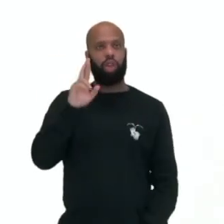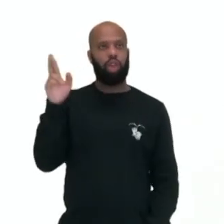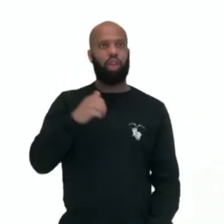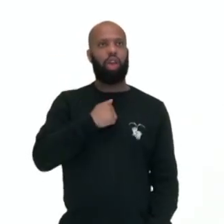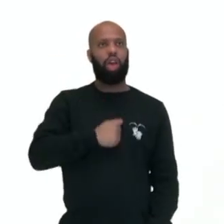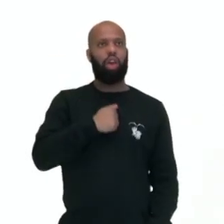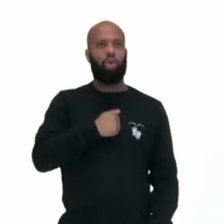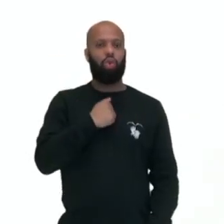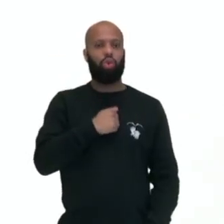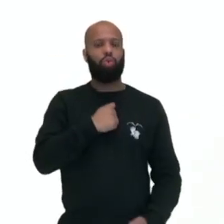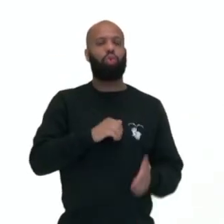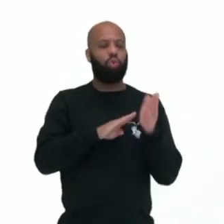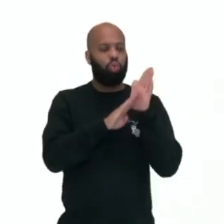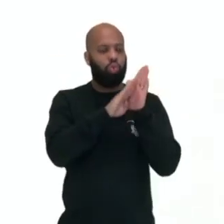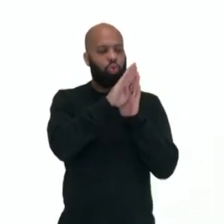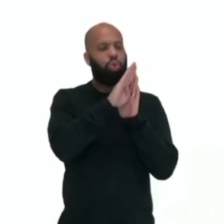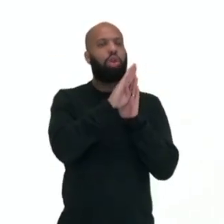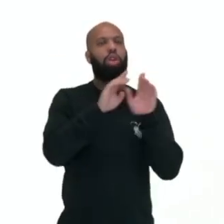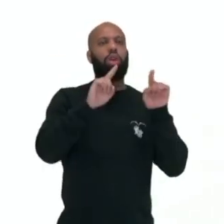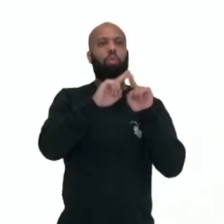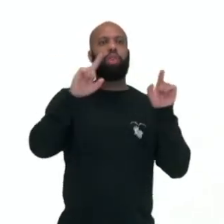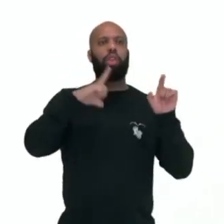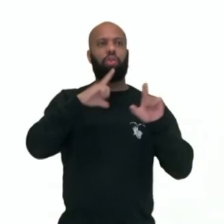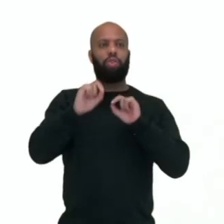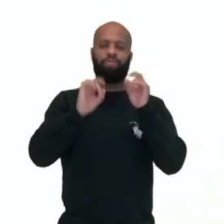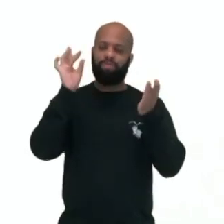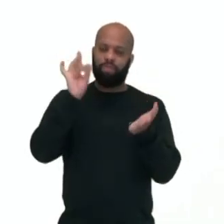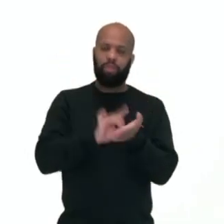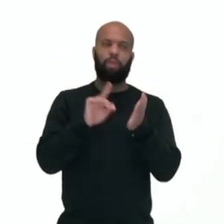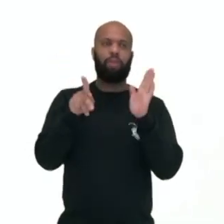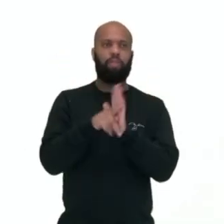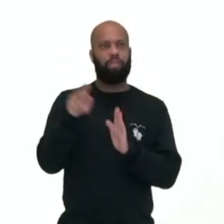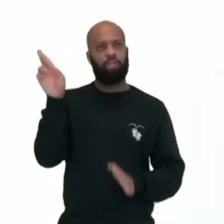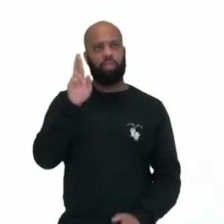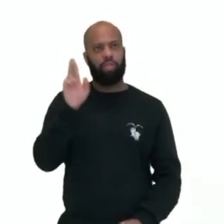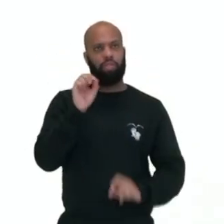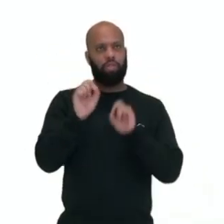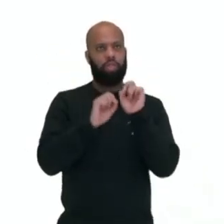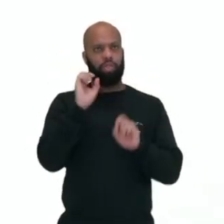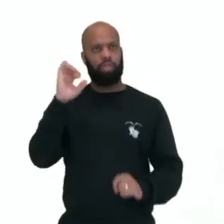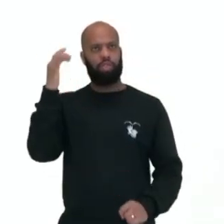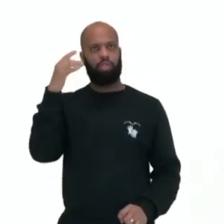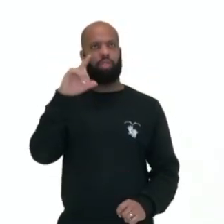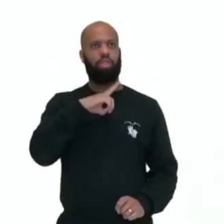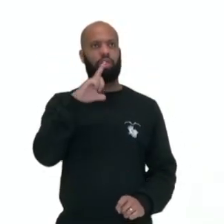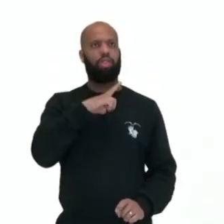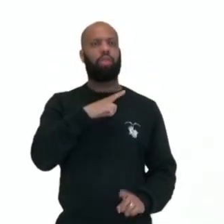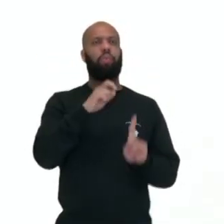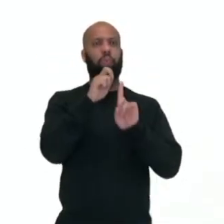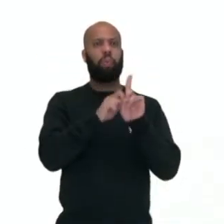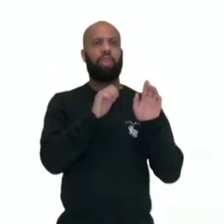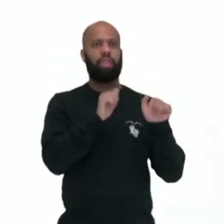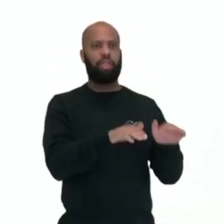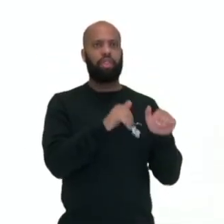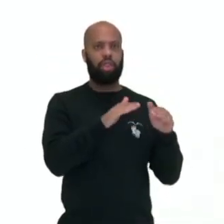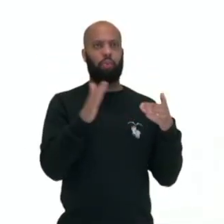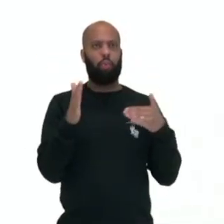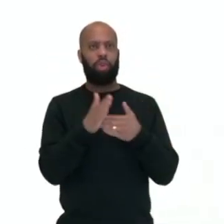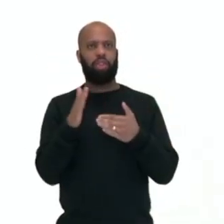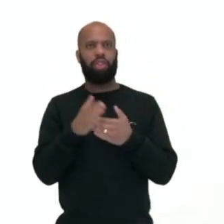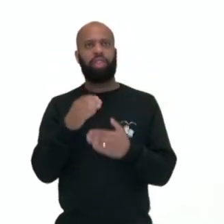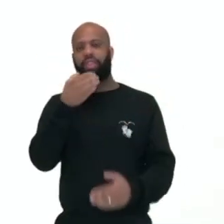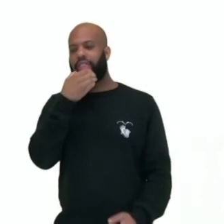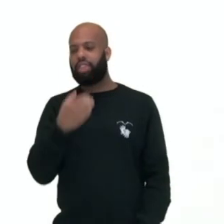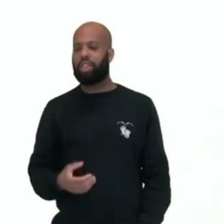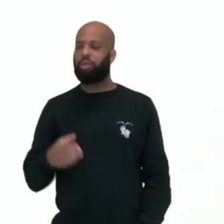ela voltou a subir. Mas aí, com a implantação definitiva do Plano Real, repare que de setembro a dezembro,